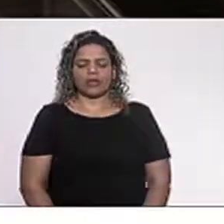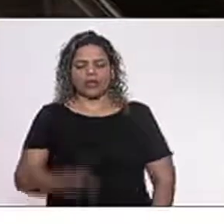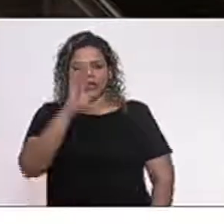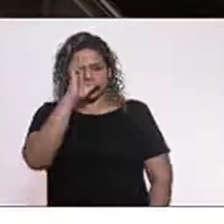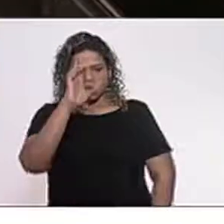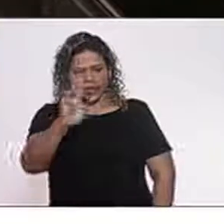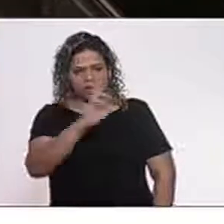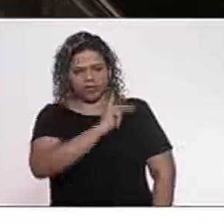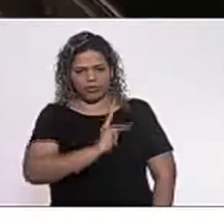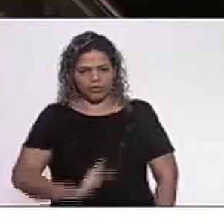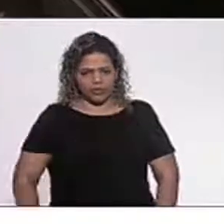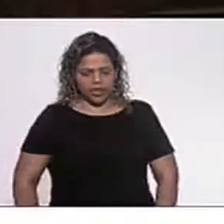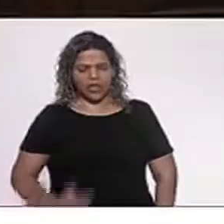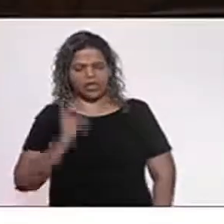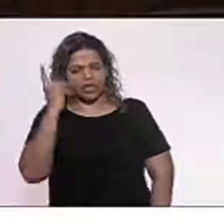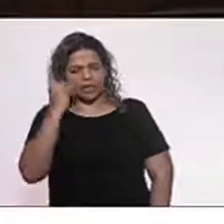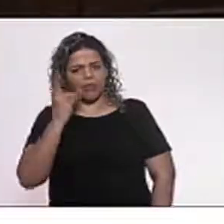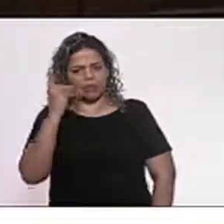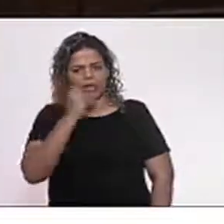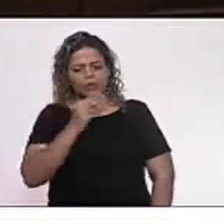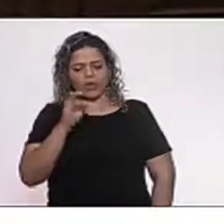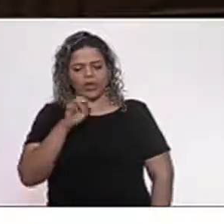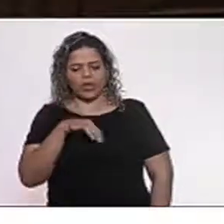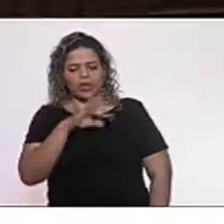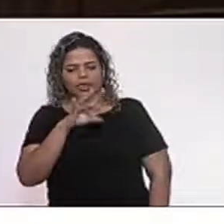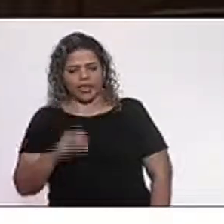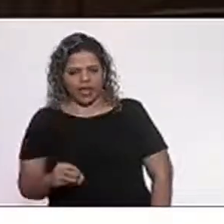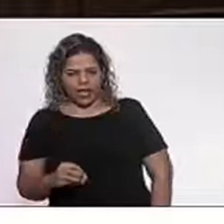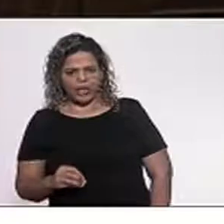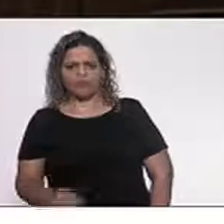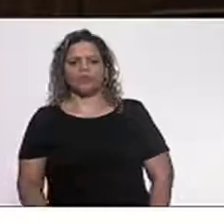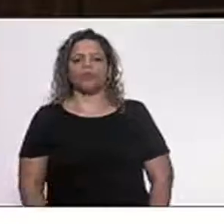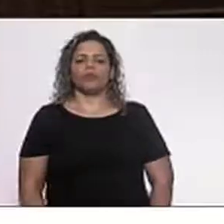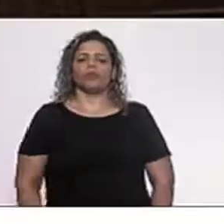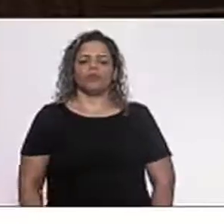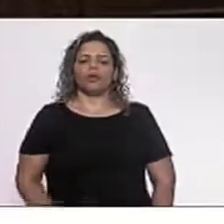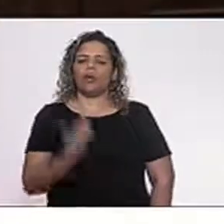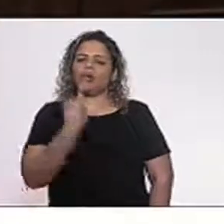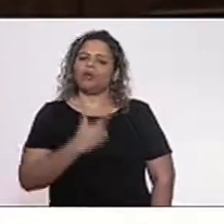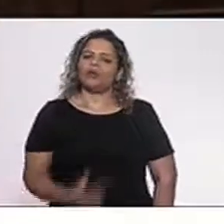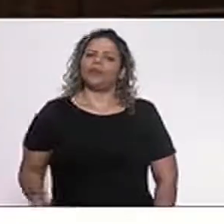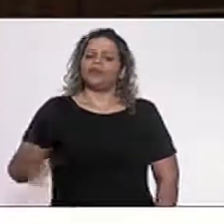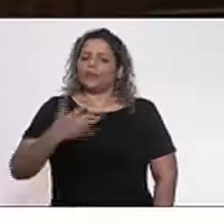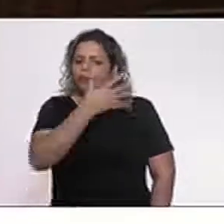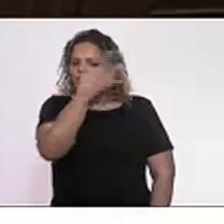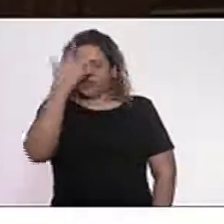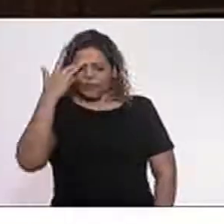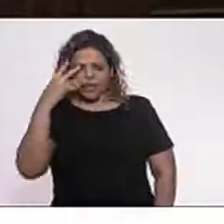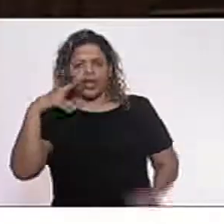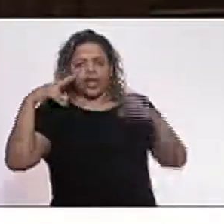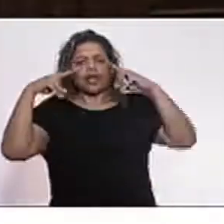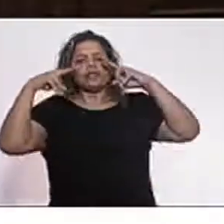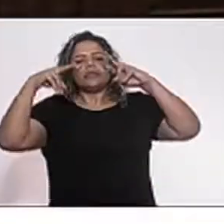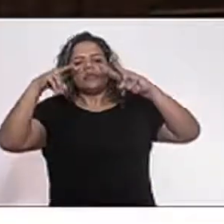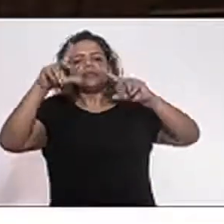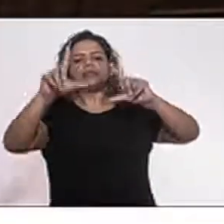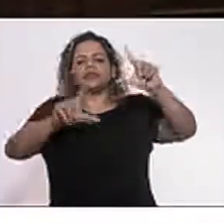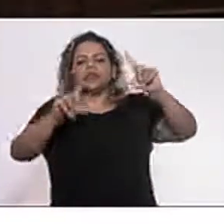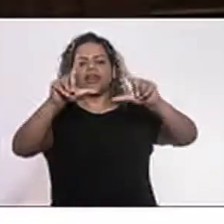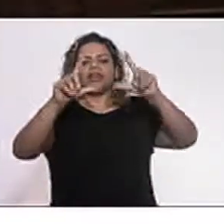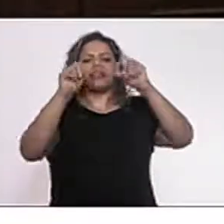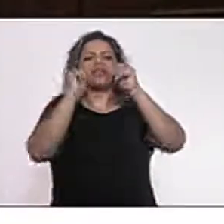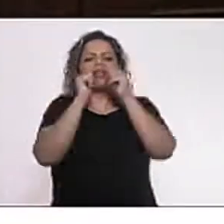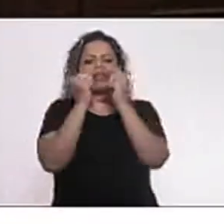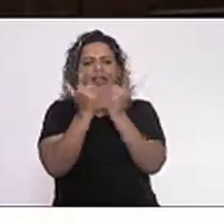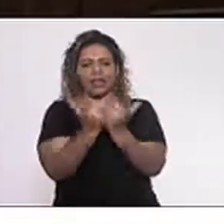Senhor presidente, deputado Renato Cozzolino, cidadãos que nos assistem pela TV Alerj, nos seguem